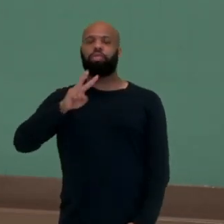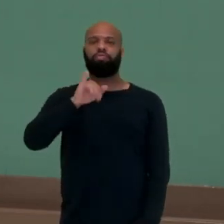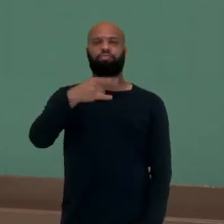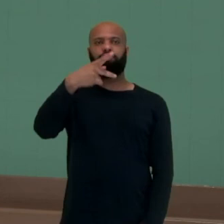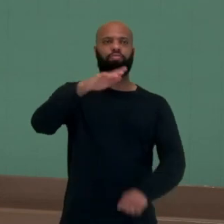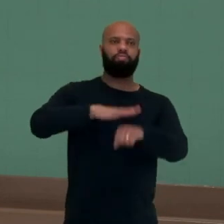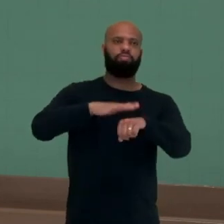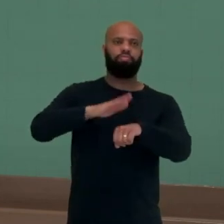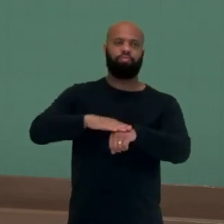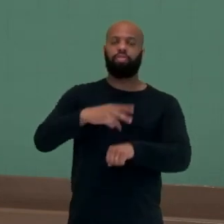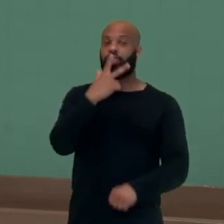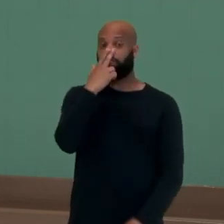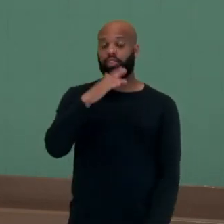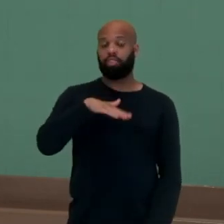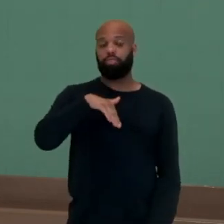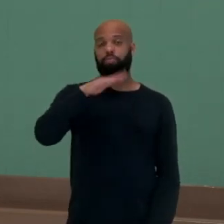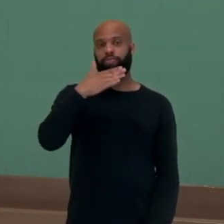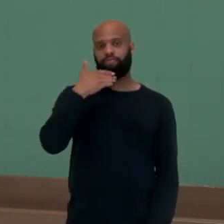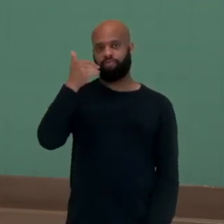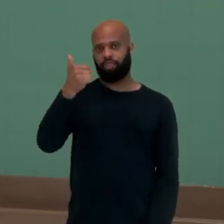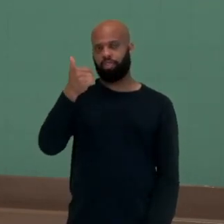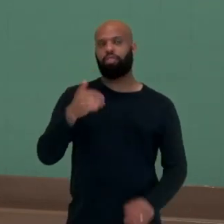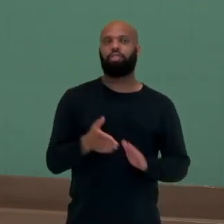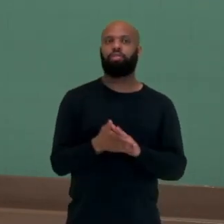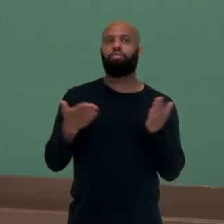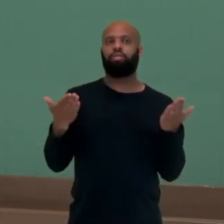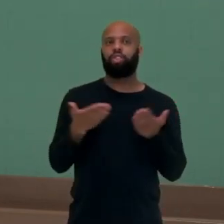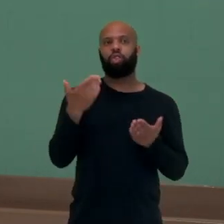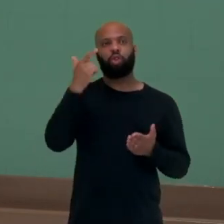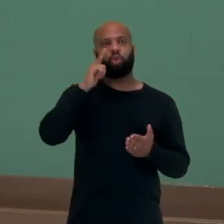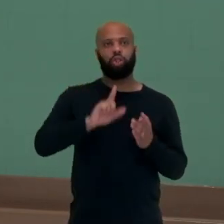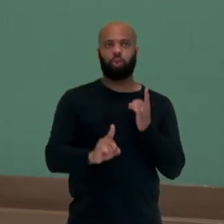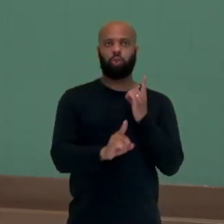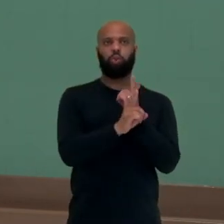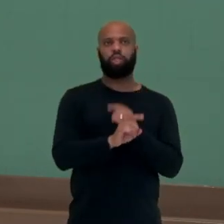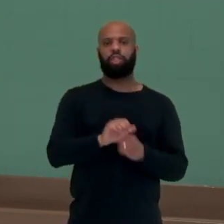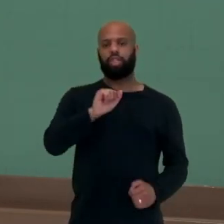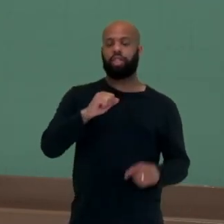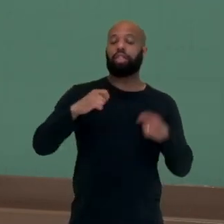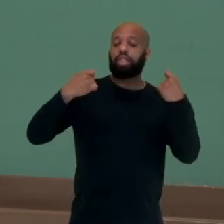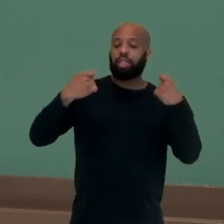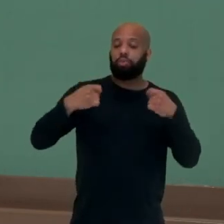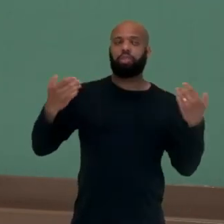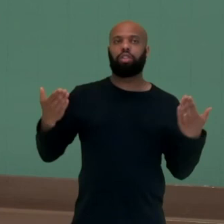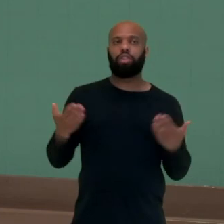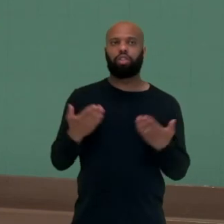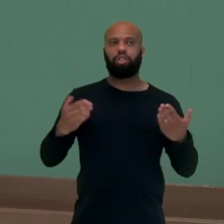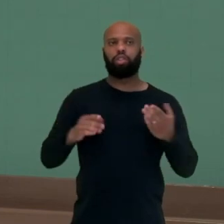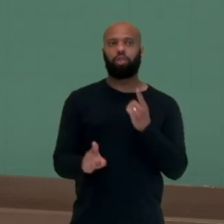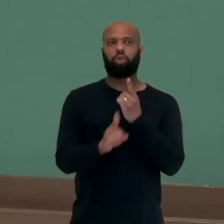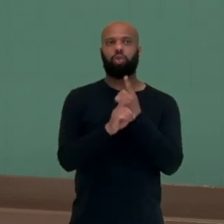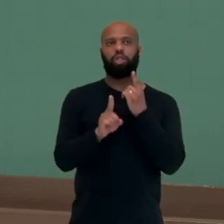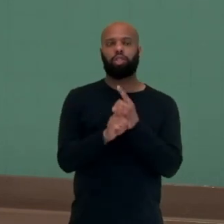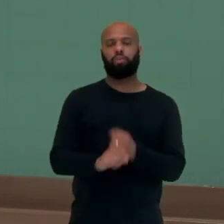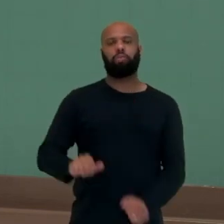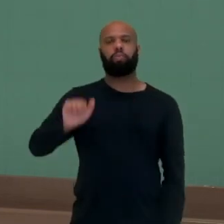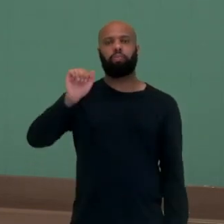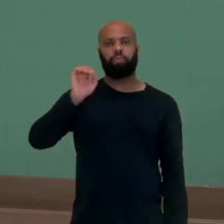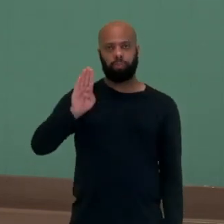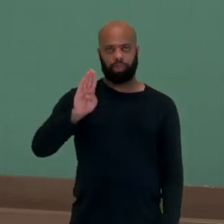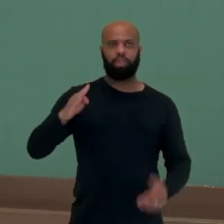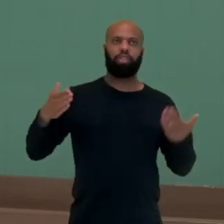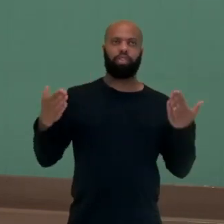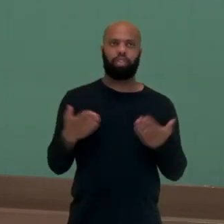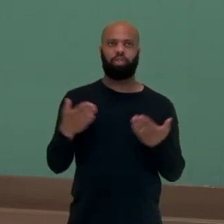vocês, o que vocês acharem mais fácil. Já achei o valor de a. Agora eu preciso achar o valor de b. Então eu